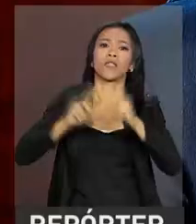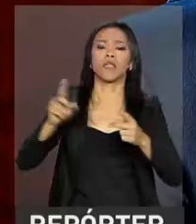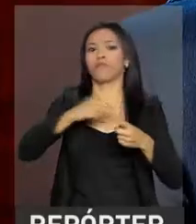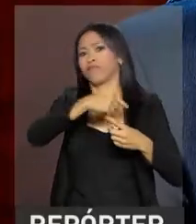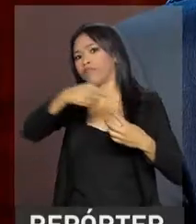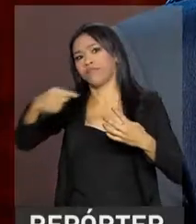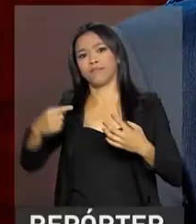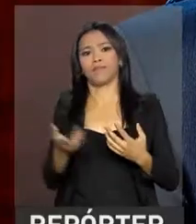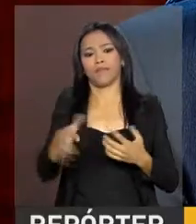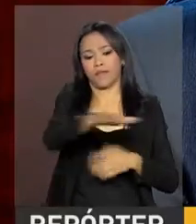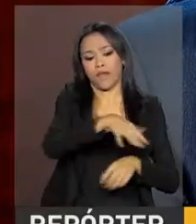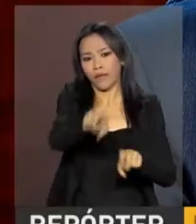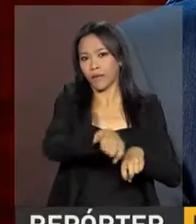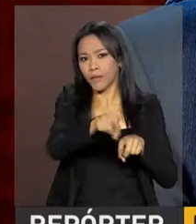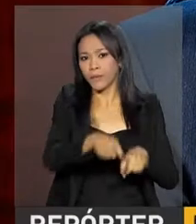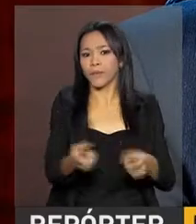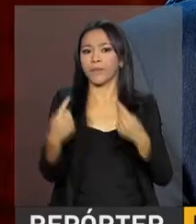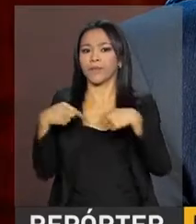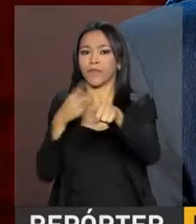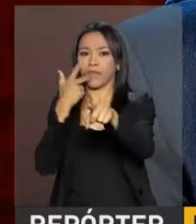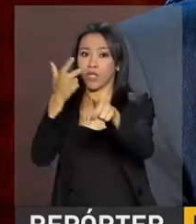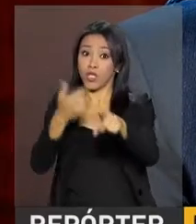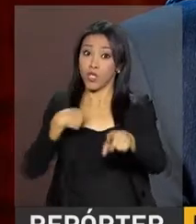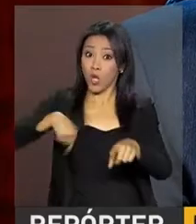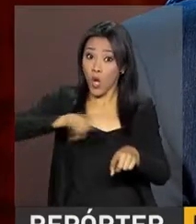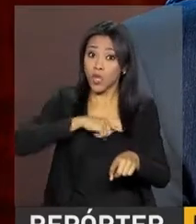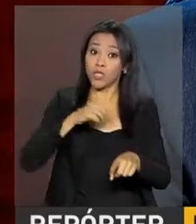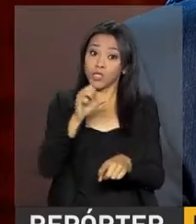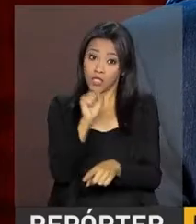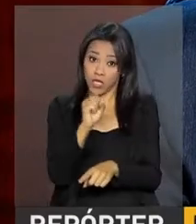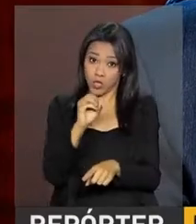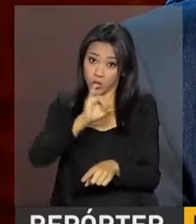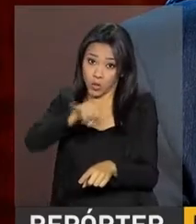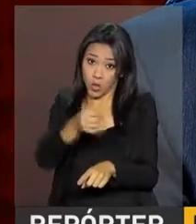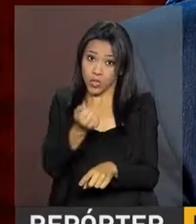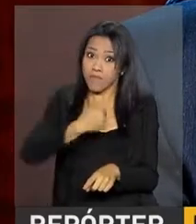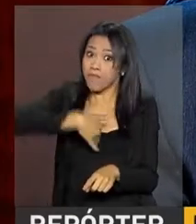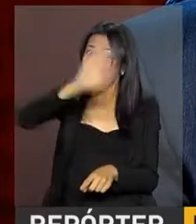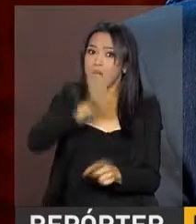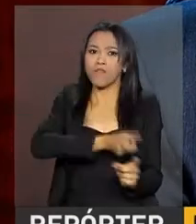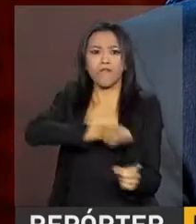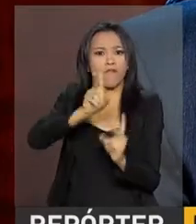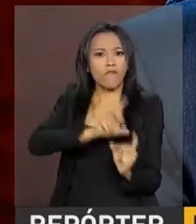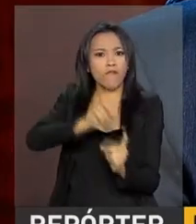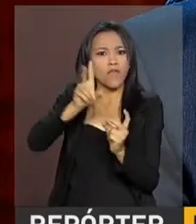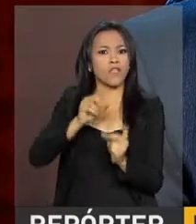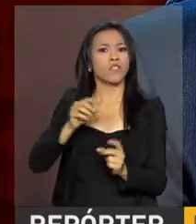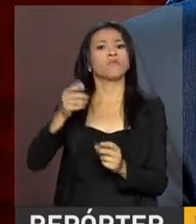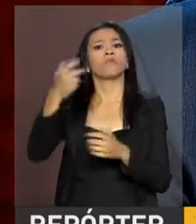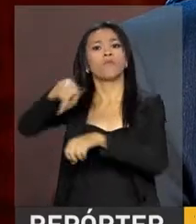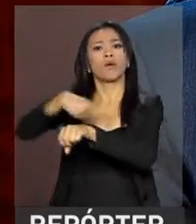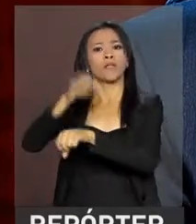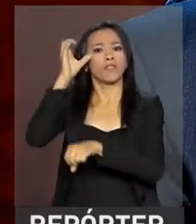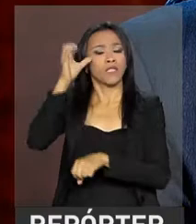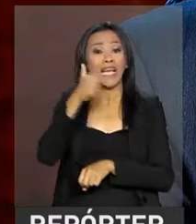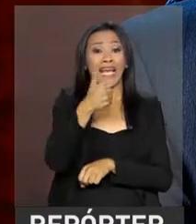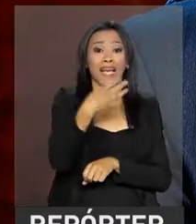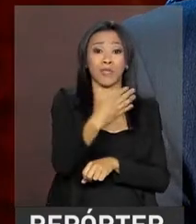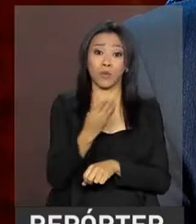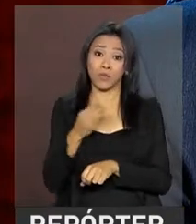agrícolas. Na questão da soja, nós somos os maiores exportadores de soja para a China, 14 bilhões de dólares por